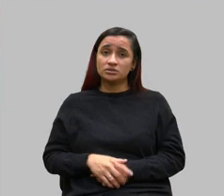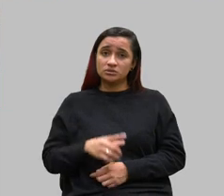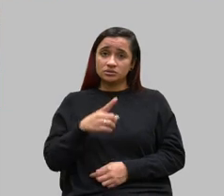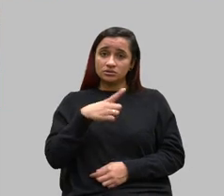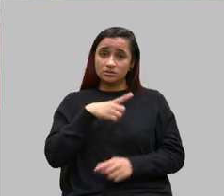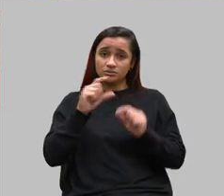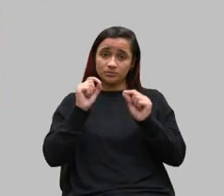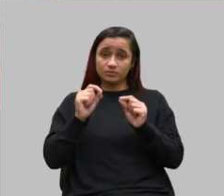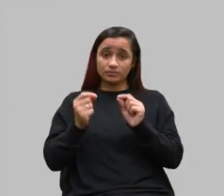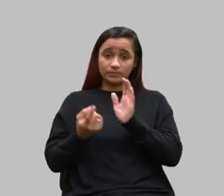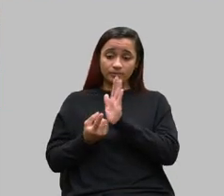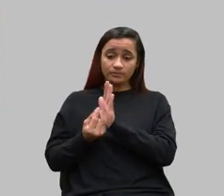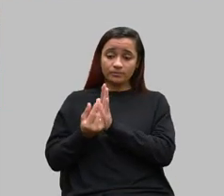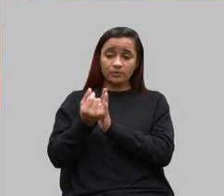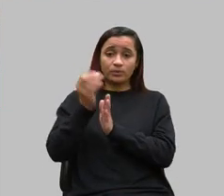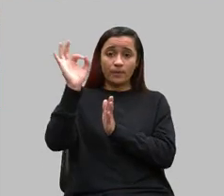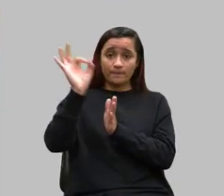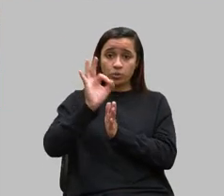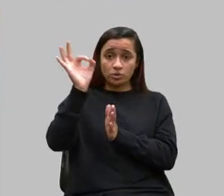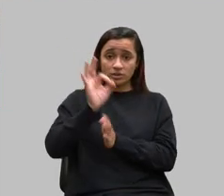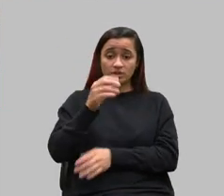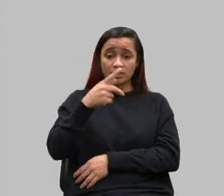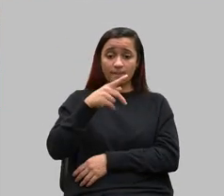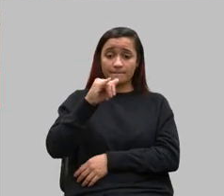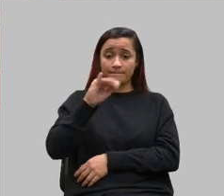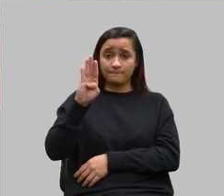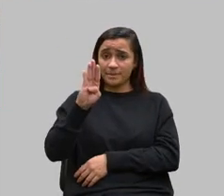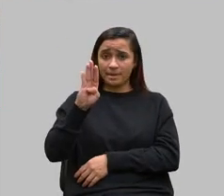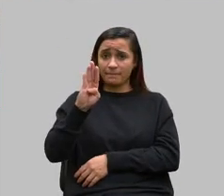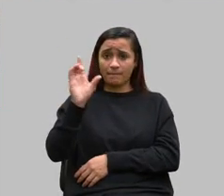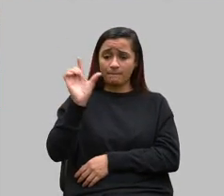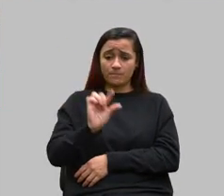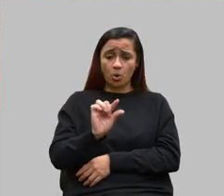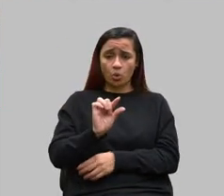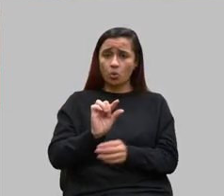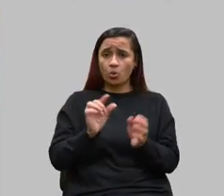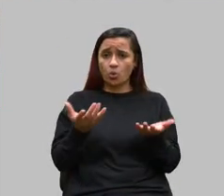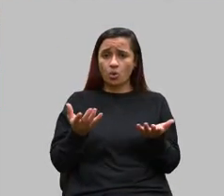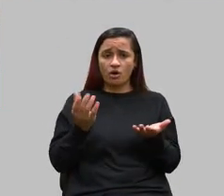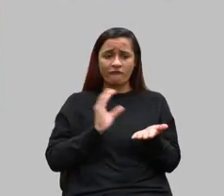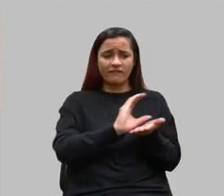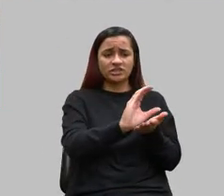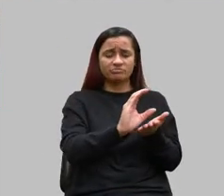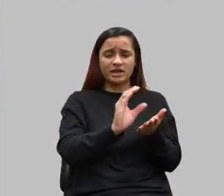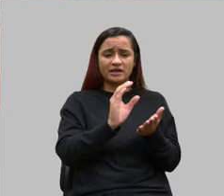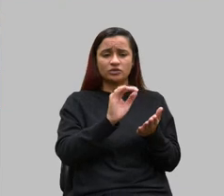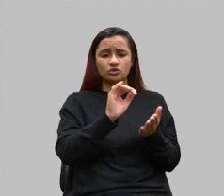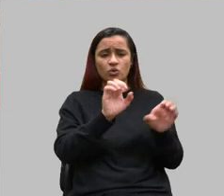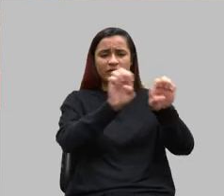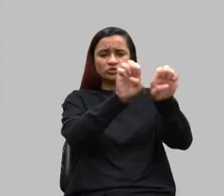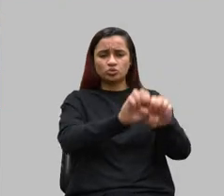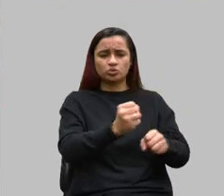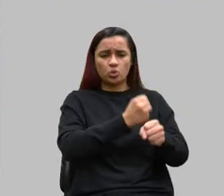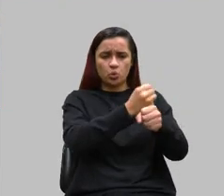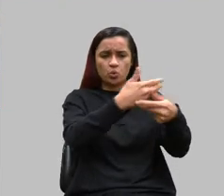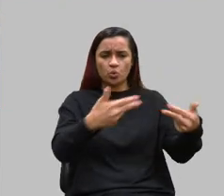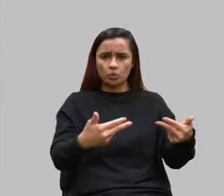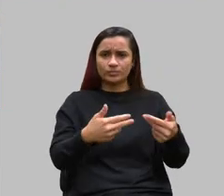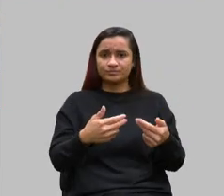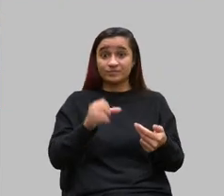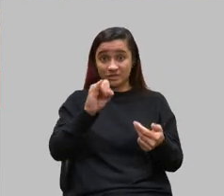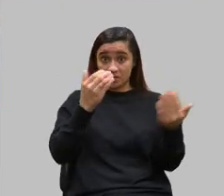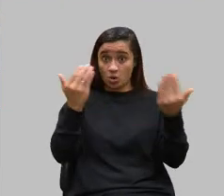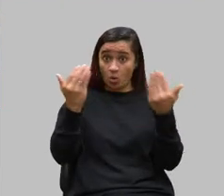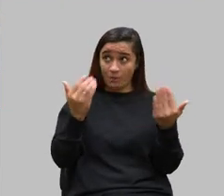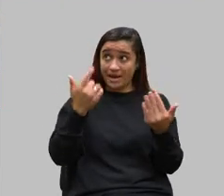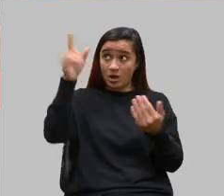destinação de porcentagem do PIB muito baixa paraa infraestrutura comparado com outros países seja